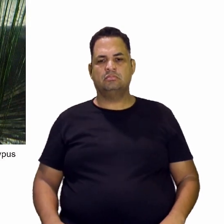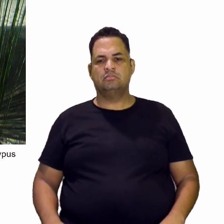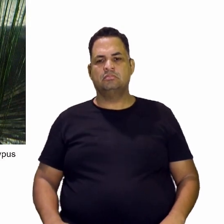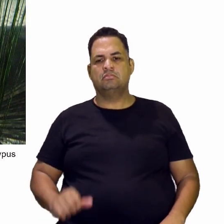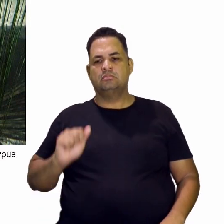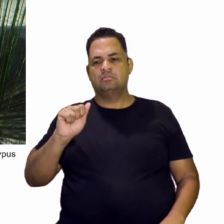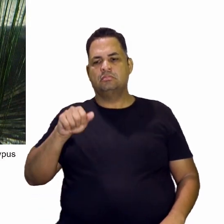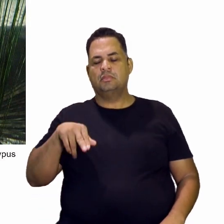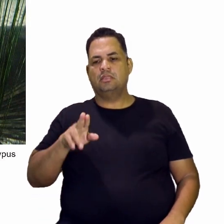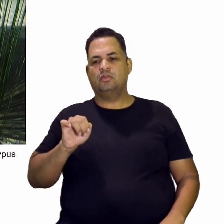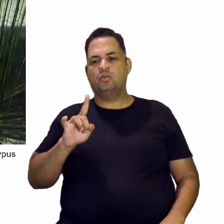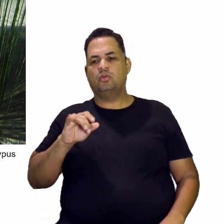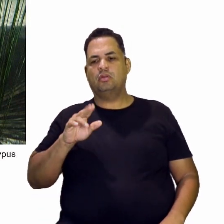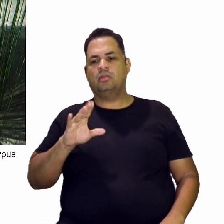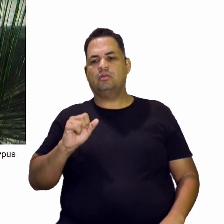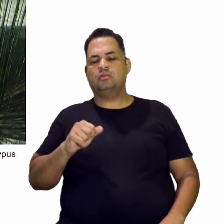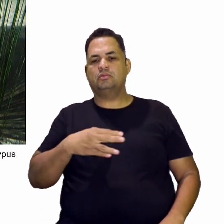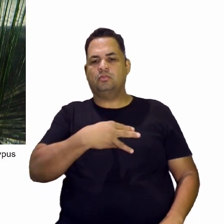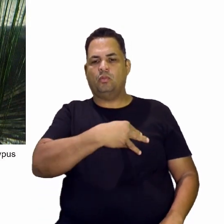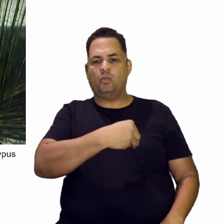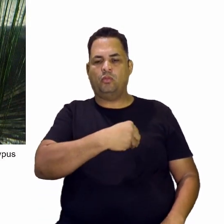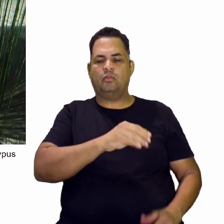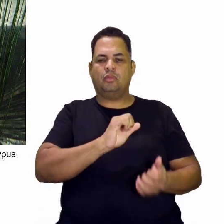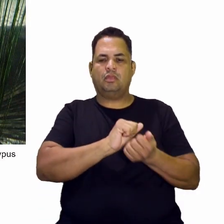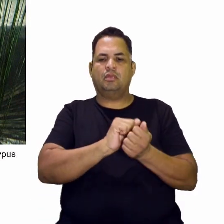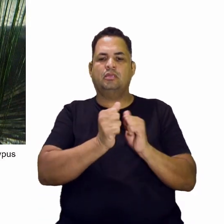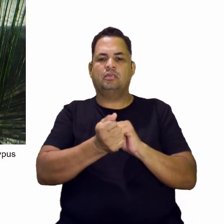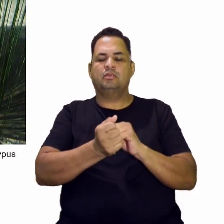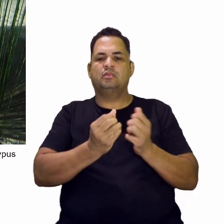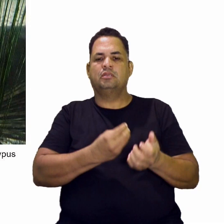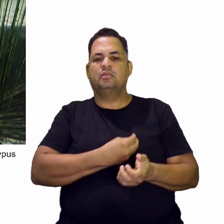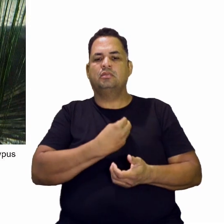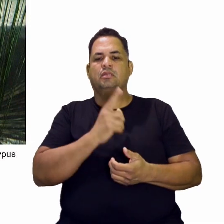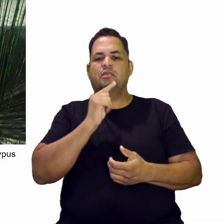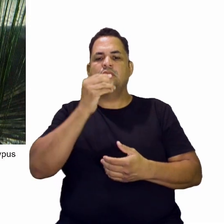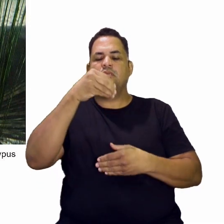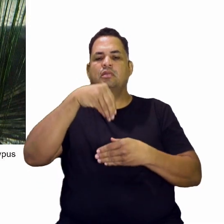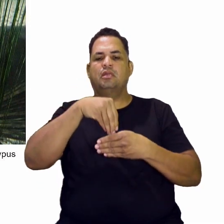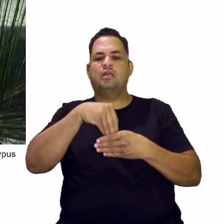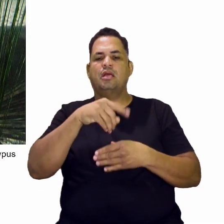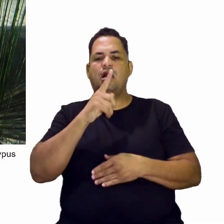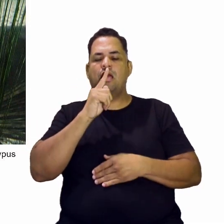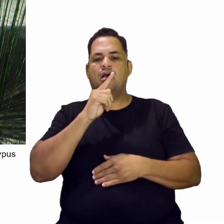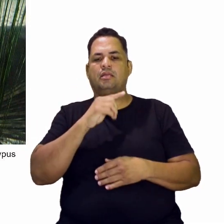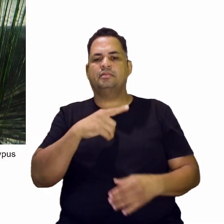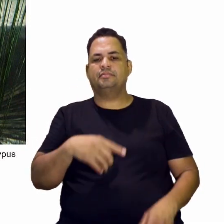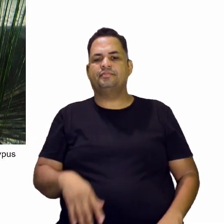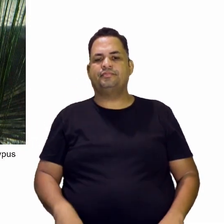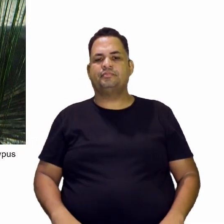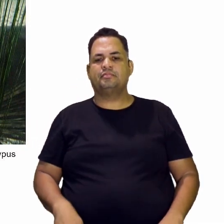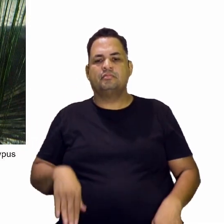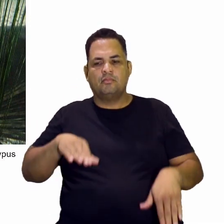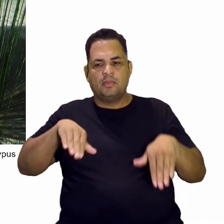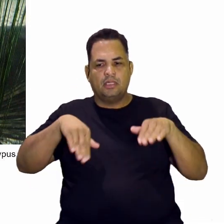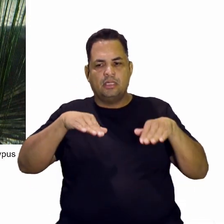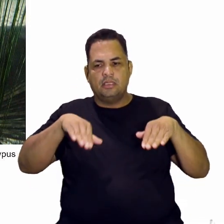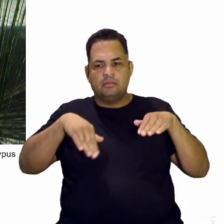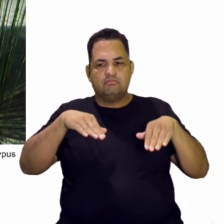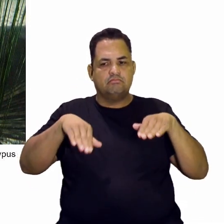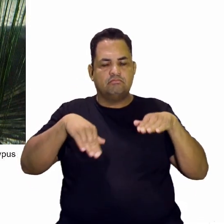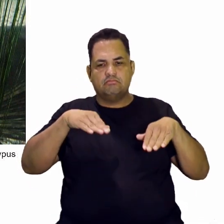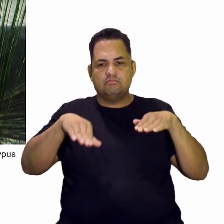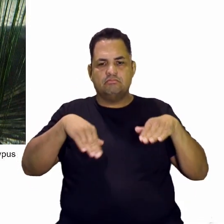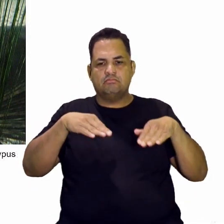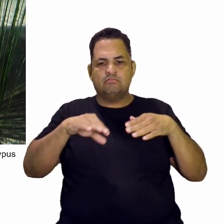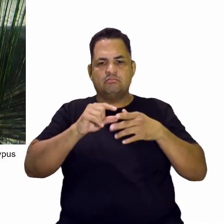né, que é um mamífero também que tem essa adaptação de vida aquática. Aí, o que a gente consegue observar? A nadadeira, né,